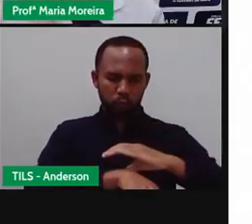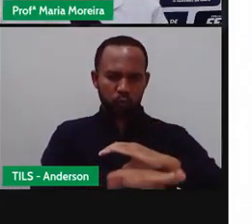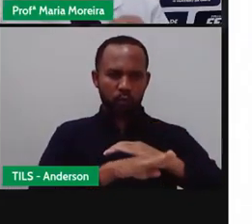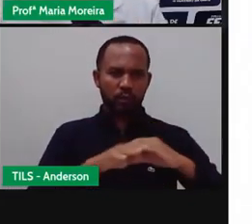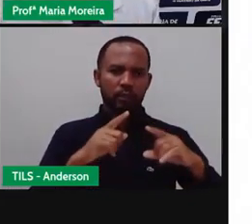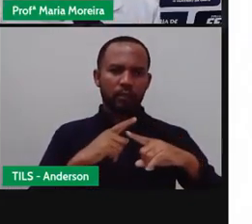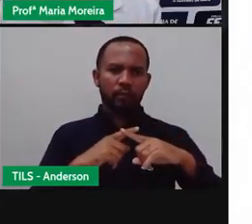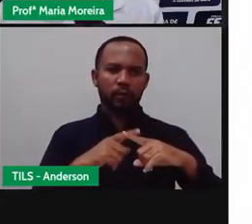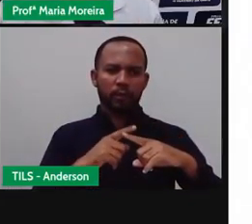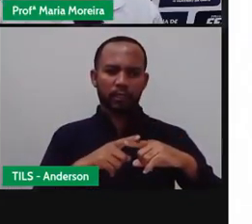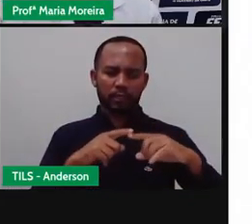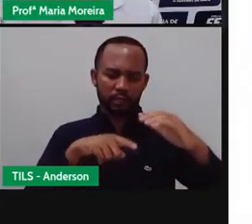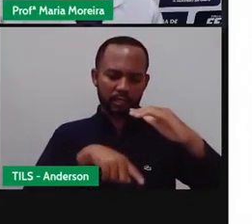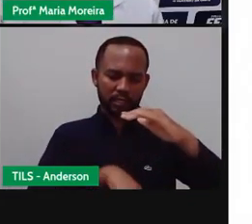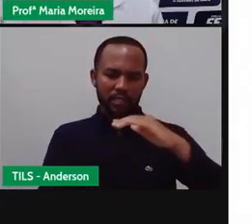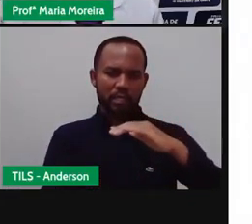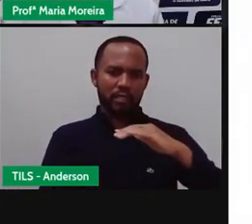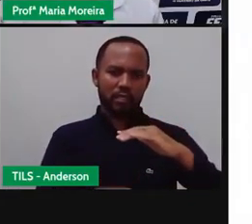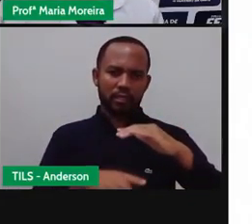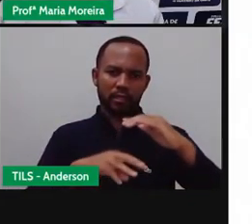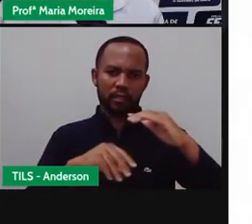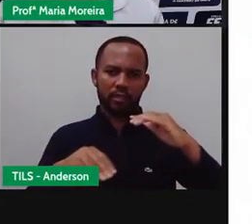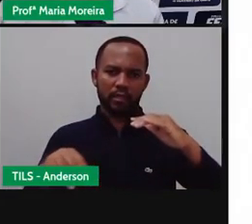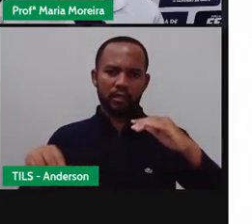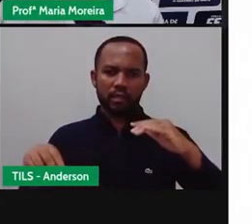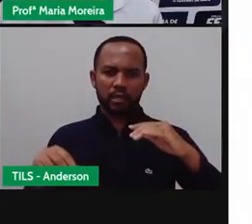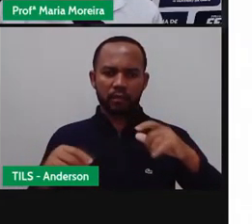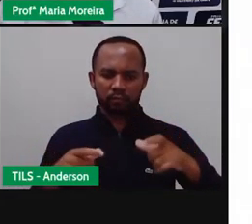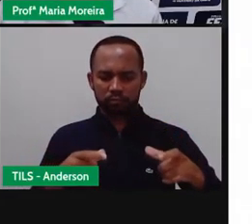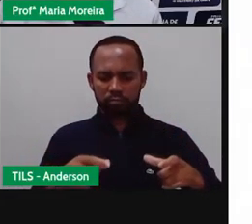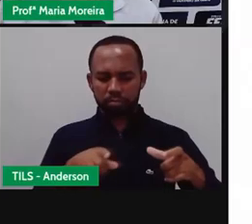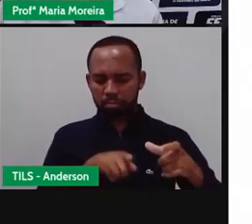são debaixo da terra e que se estende por